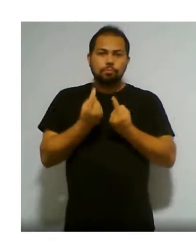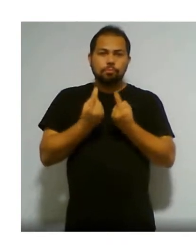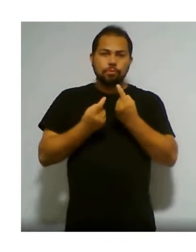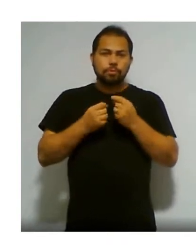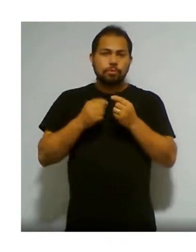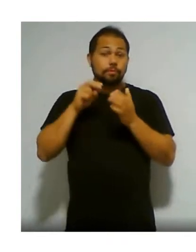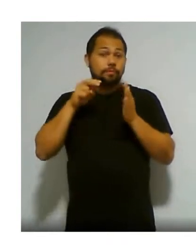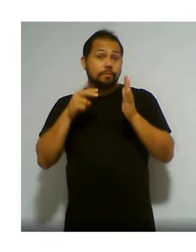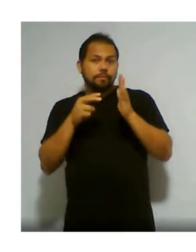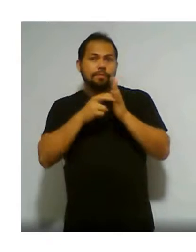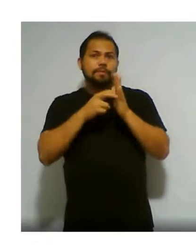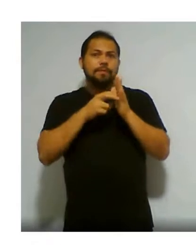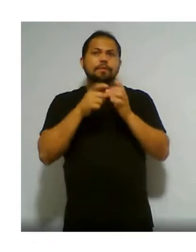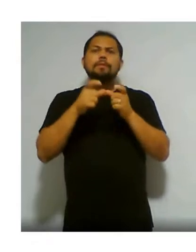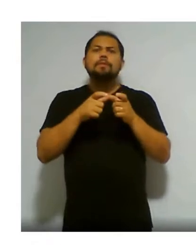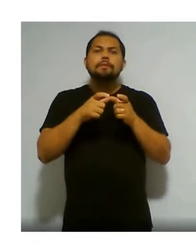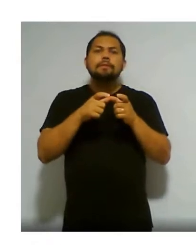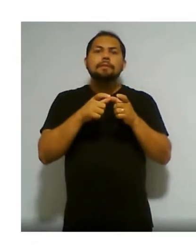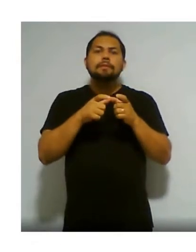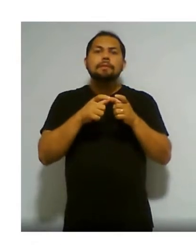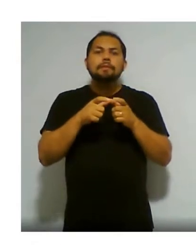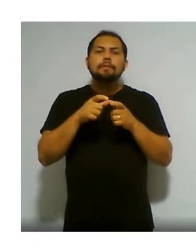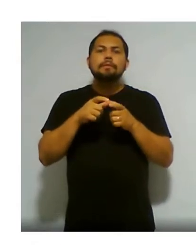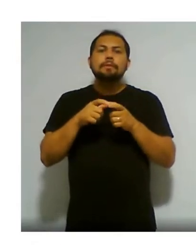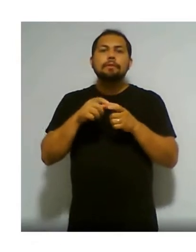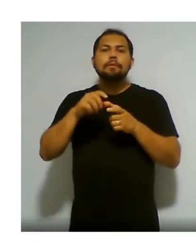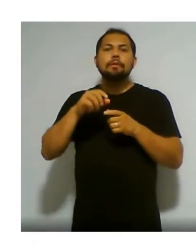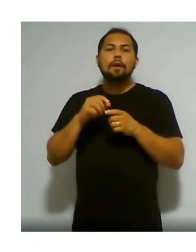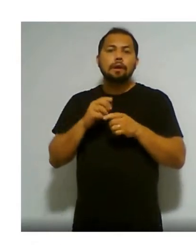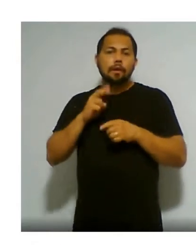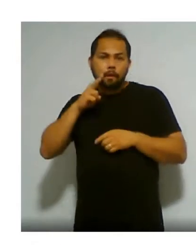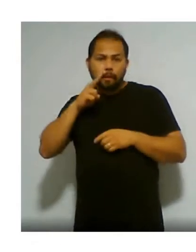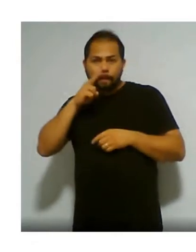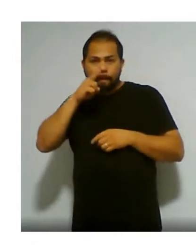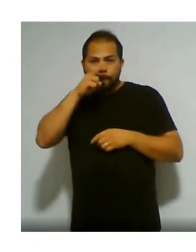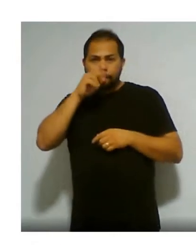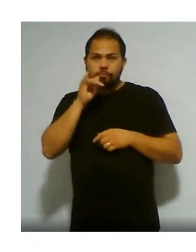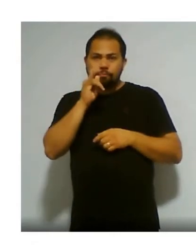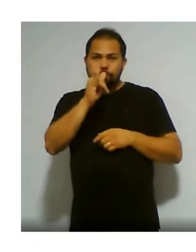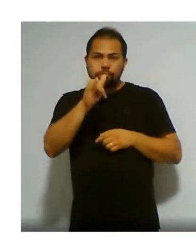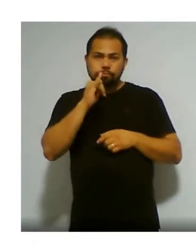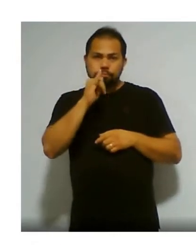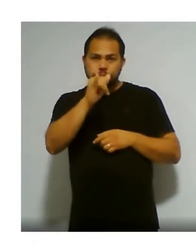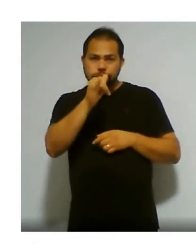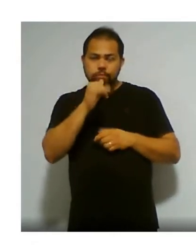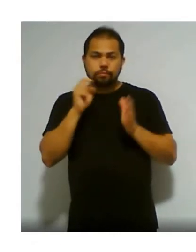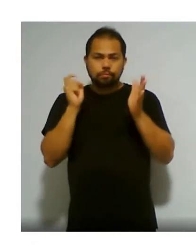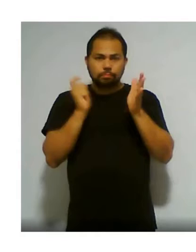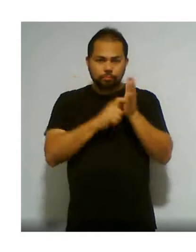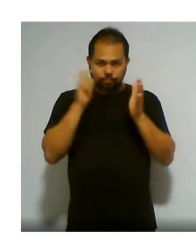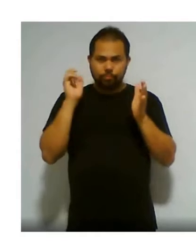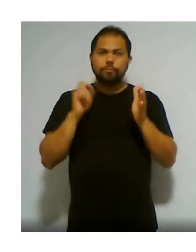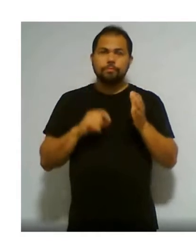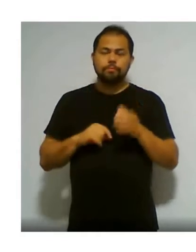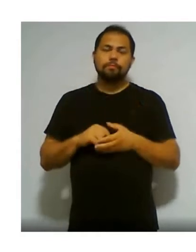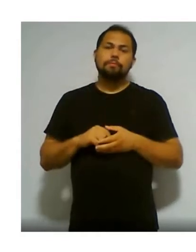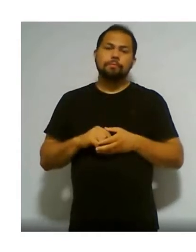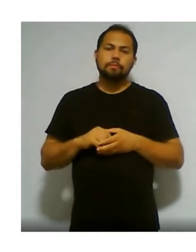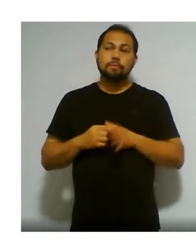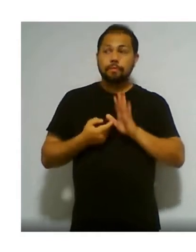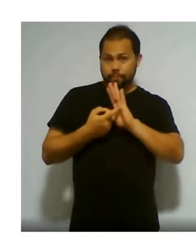quem? O P-LED, né? O Power LED, para indicar que é um LEDzinho que indica que o seu computador está ligado.